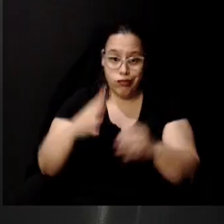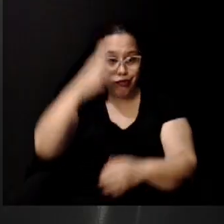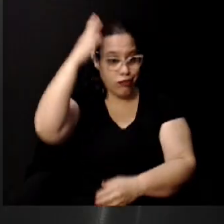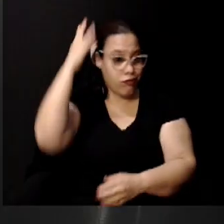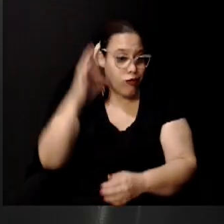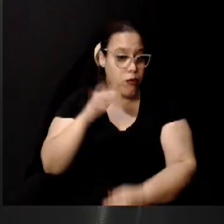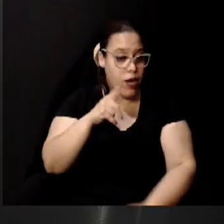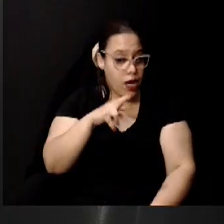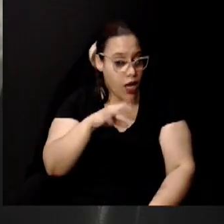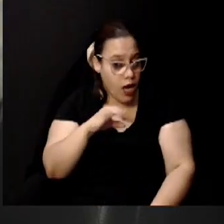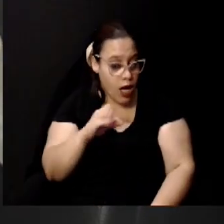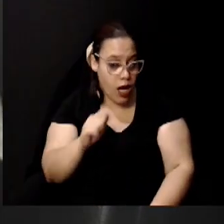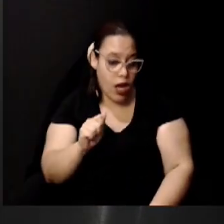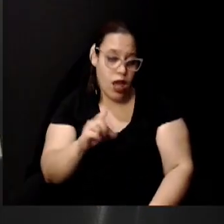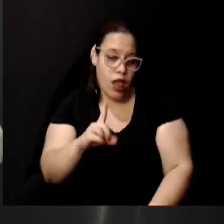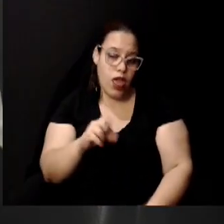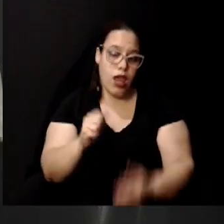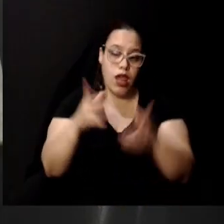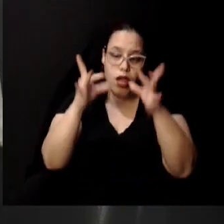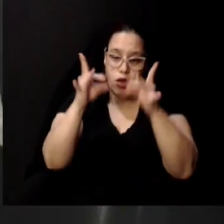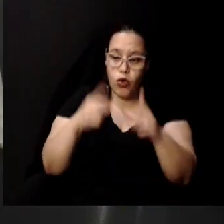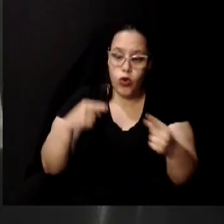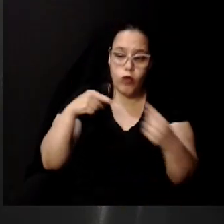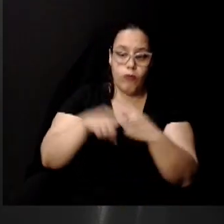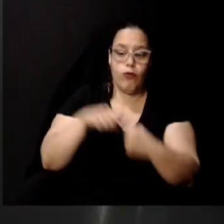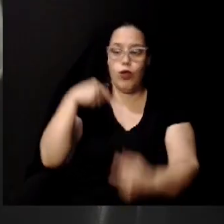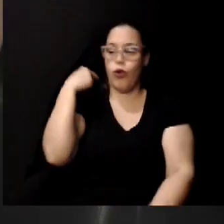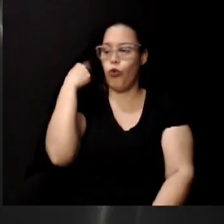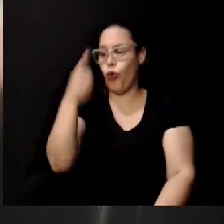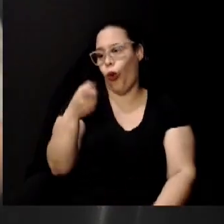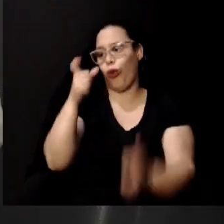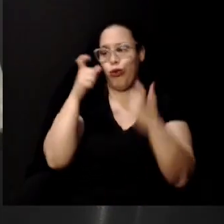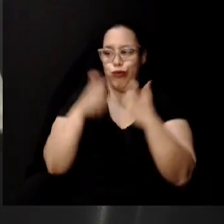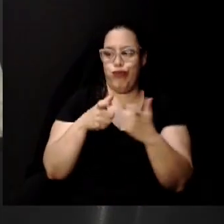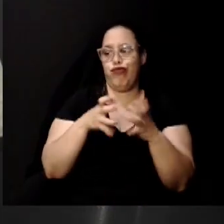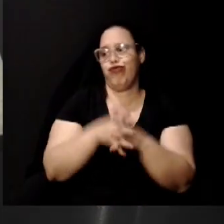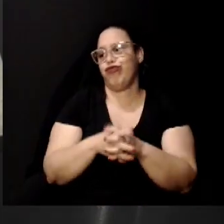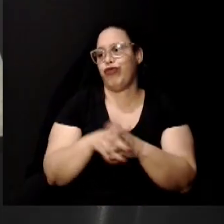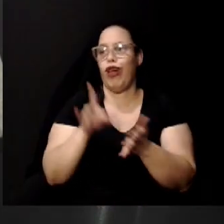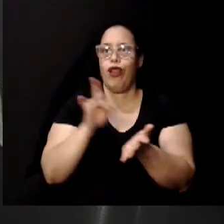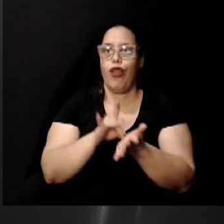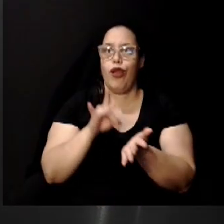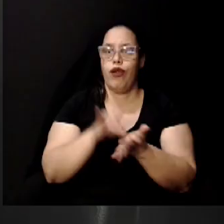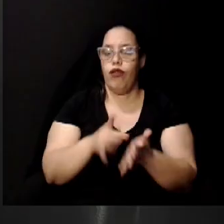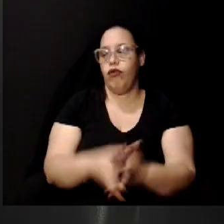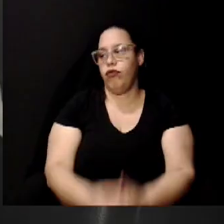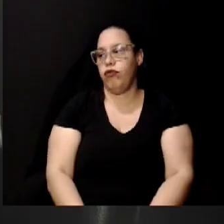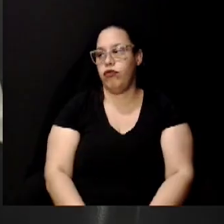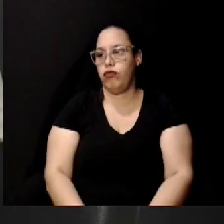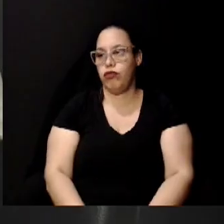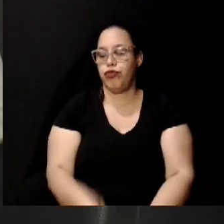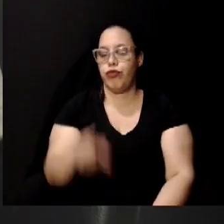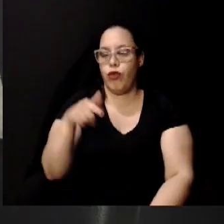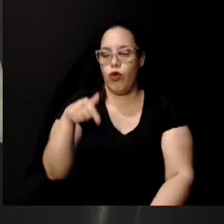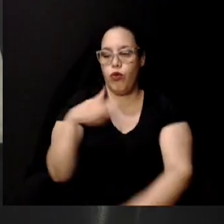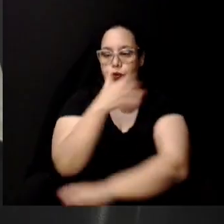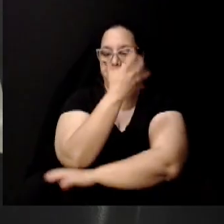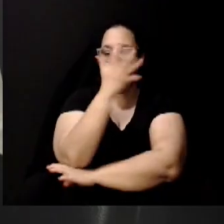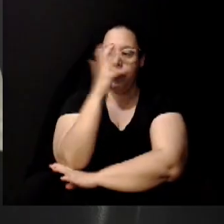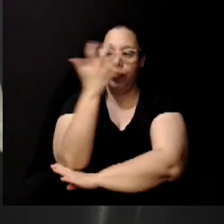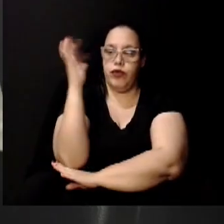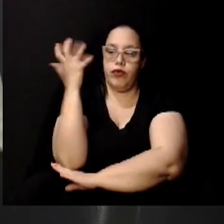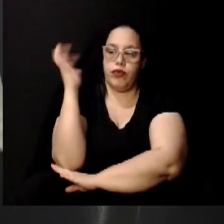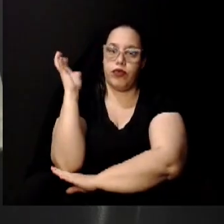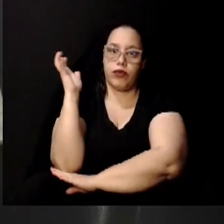incêndio florestal, porque é um outro cenário. Eu estive no Parque Ecológico, foi bem numa época que nós